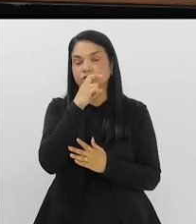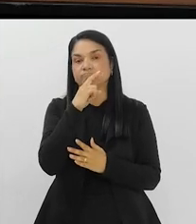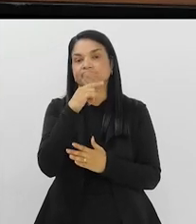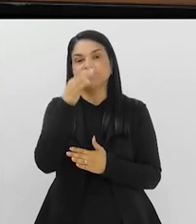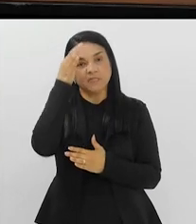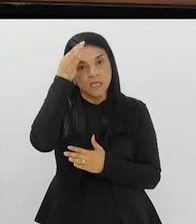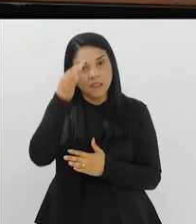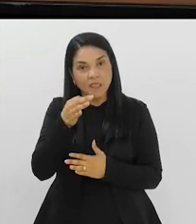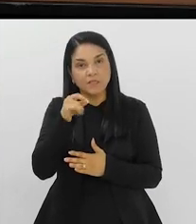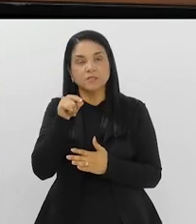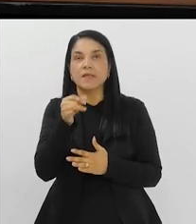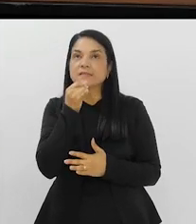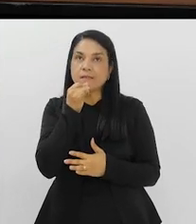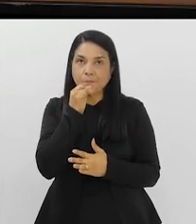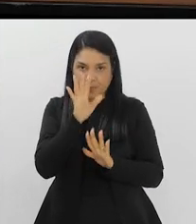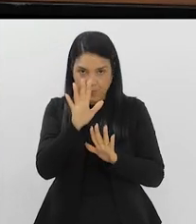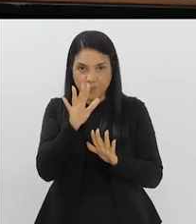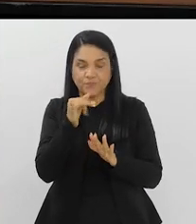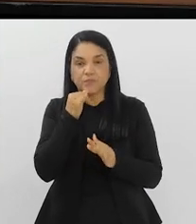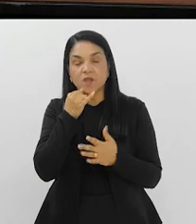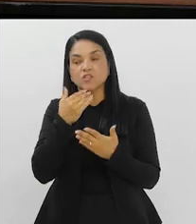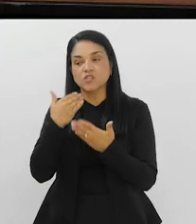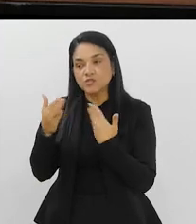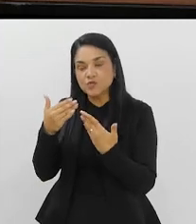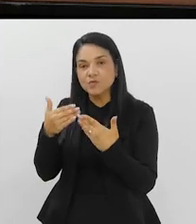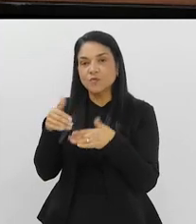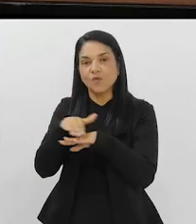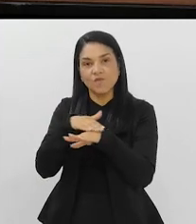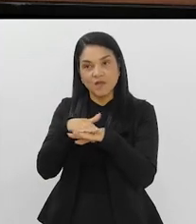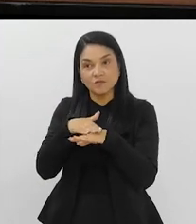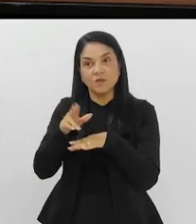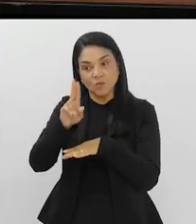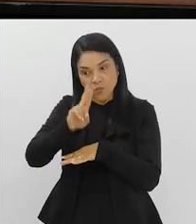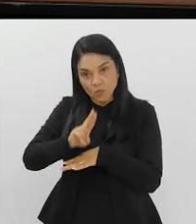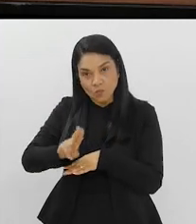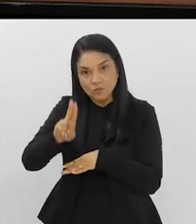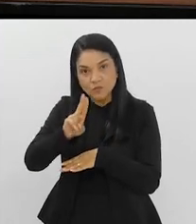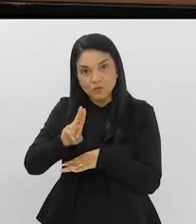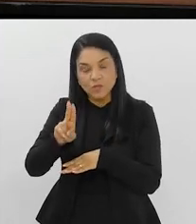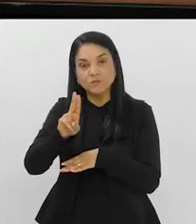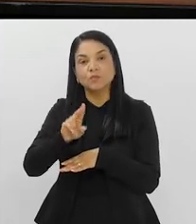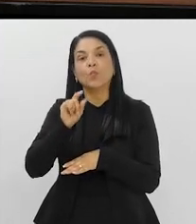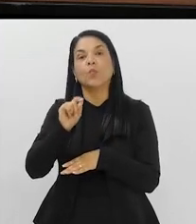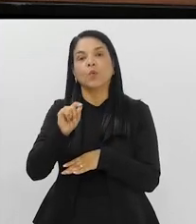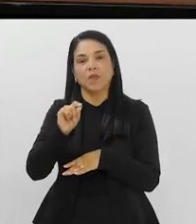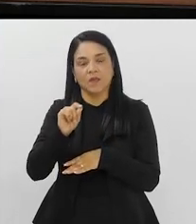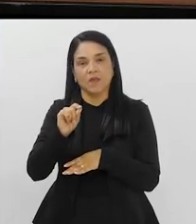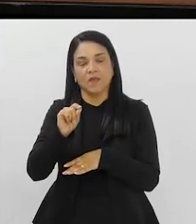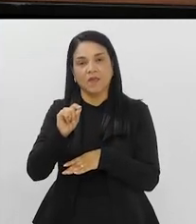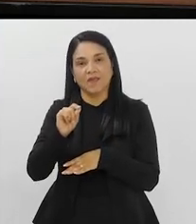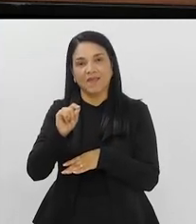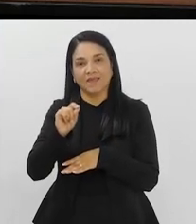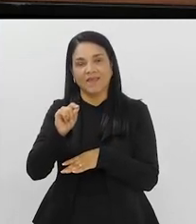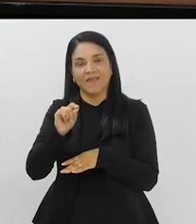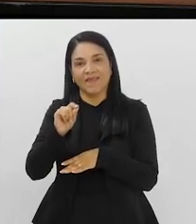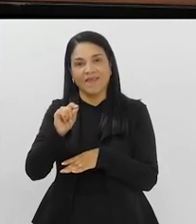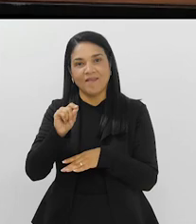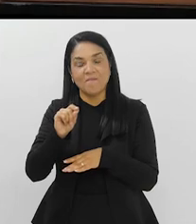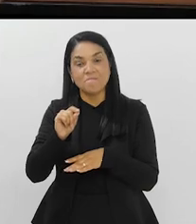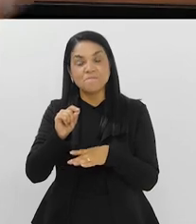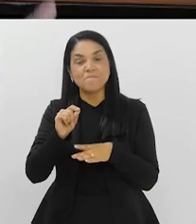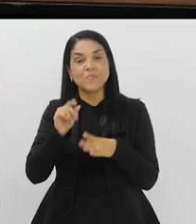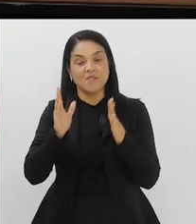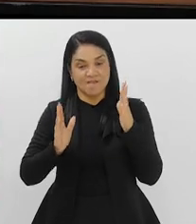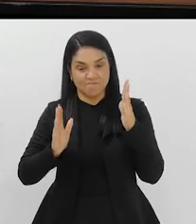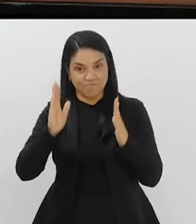gente entende, inclusive, por exemplo, a gente estava vendo a nossa conversa e a gente está aqui utilizando justamente esse recurso que talvez